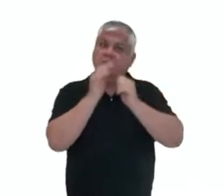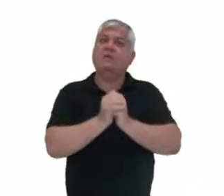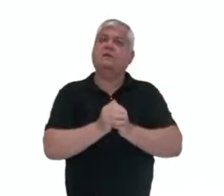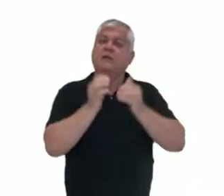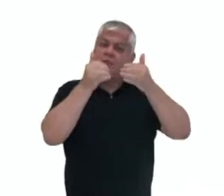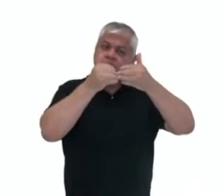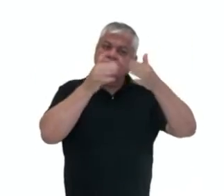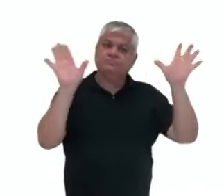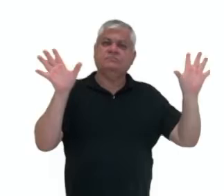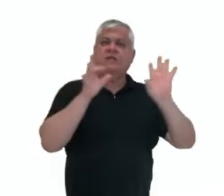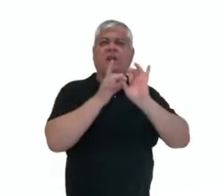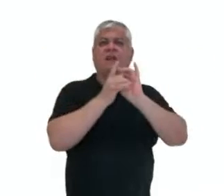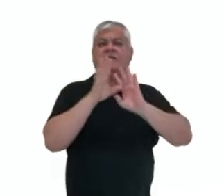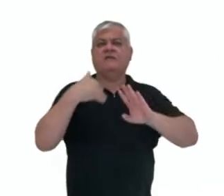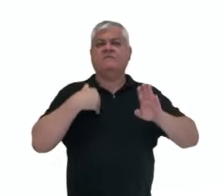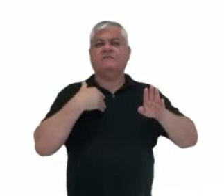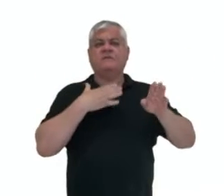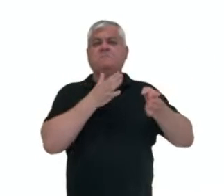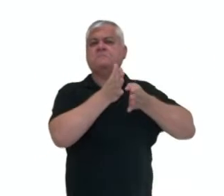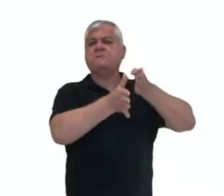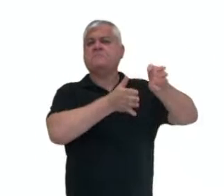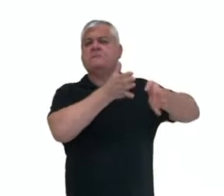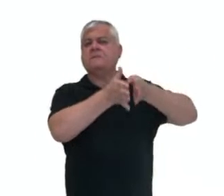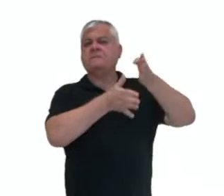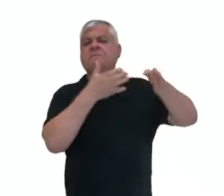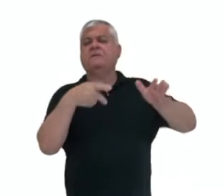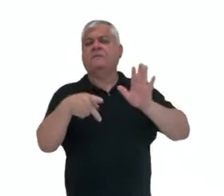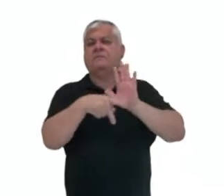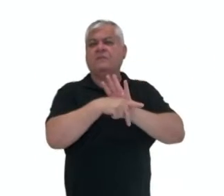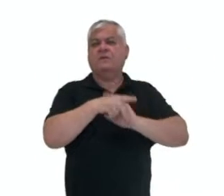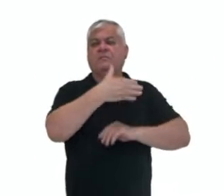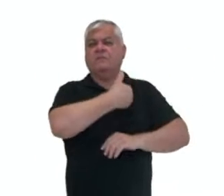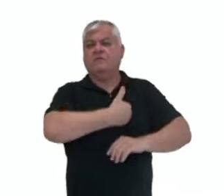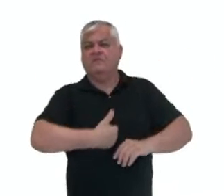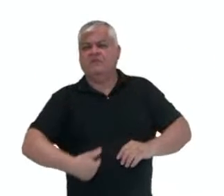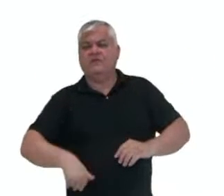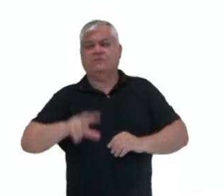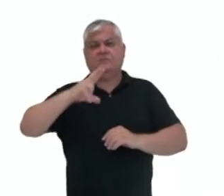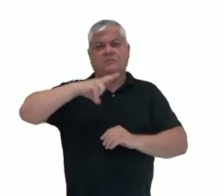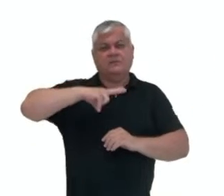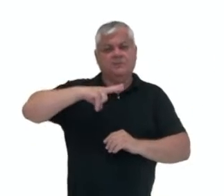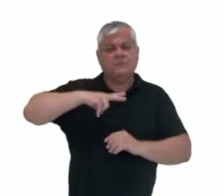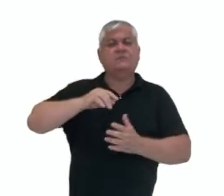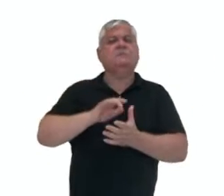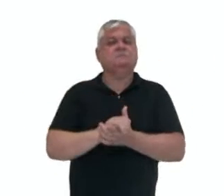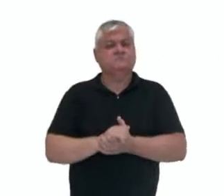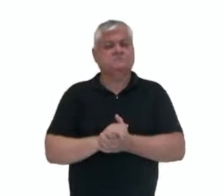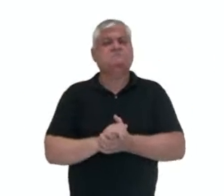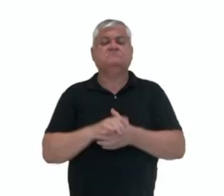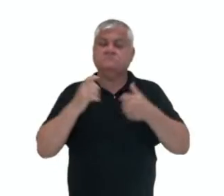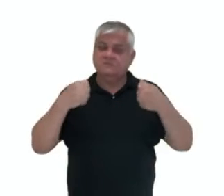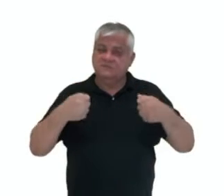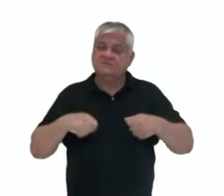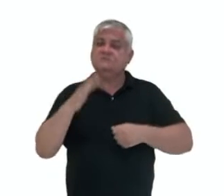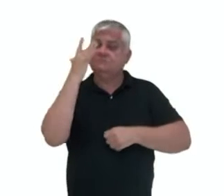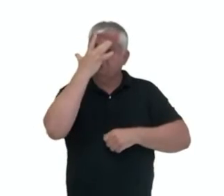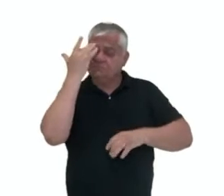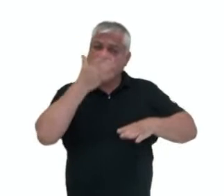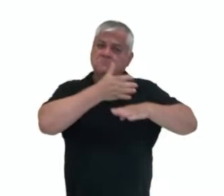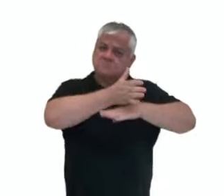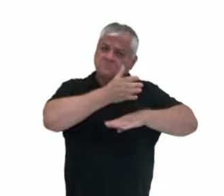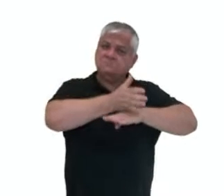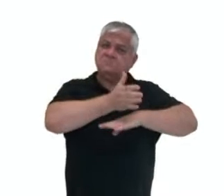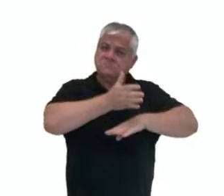aquelas abertas ao público, que pertencem ao Estado ou a particulares. A frequência nesses espaços é o testemunho